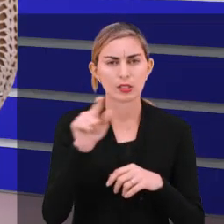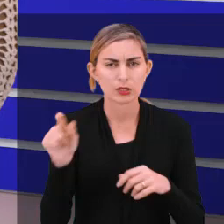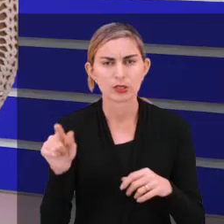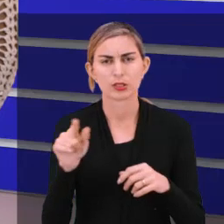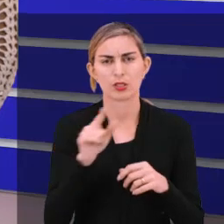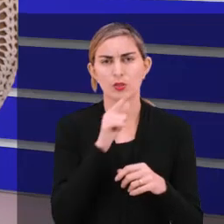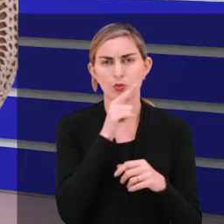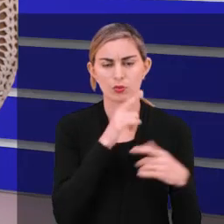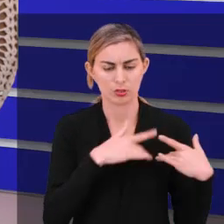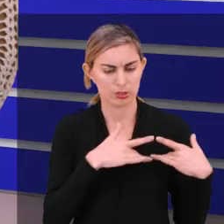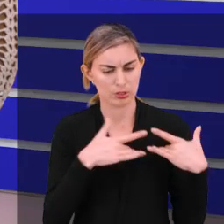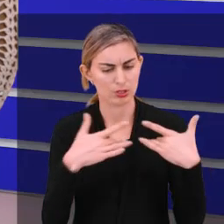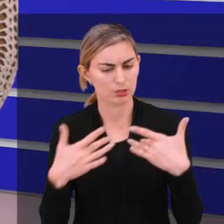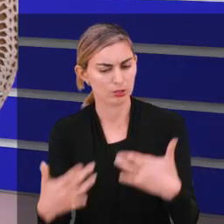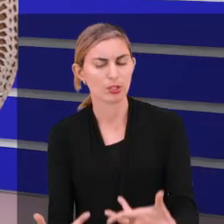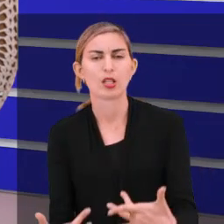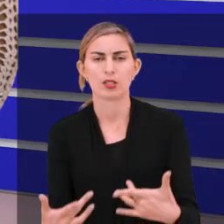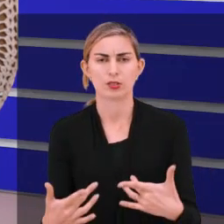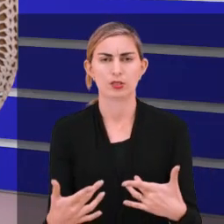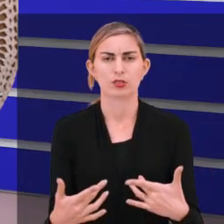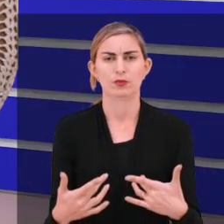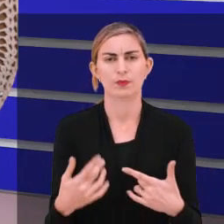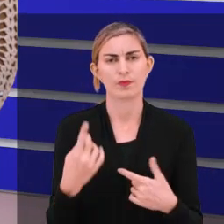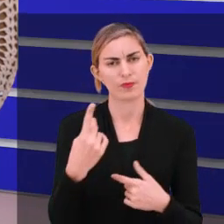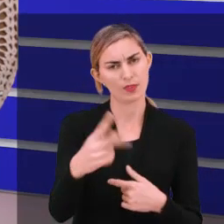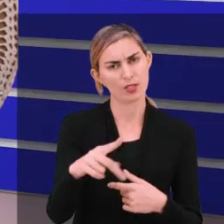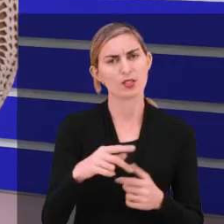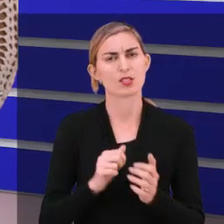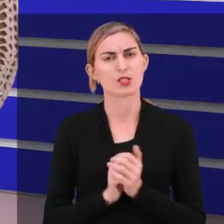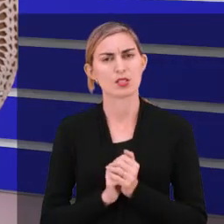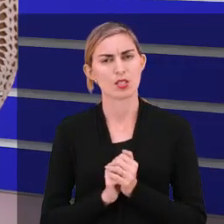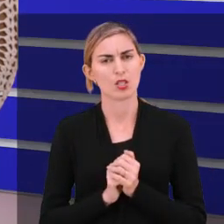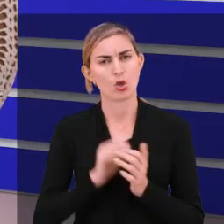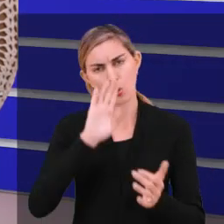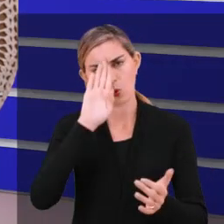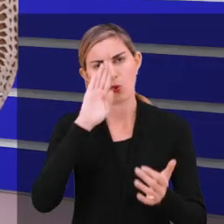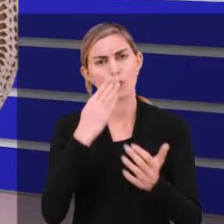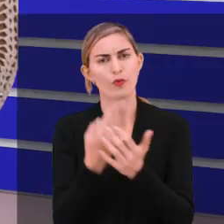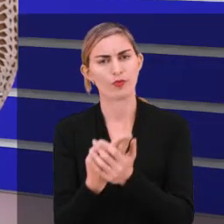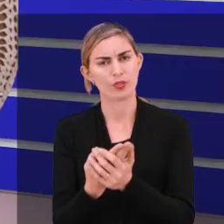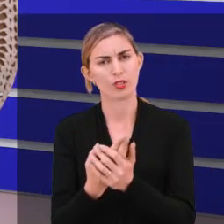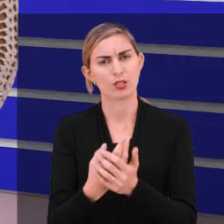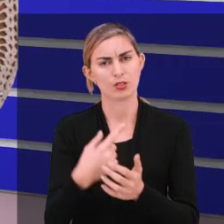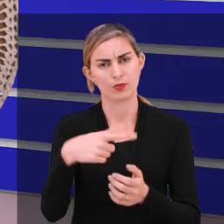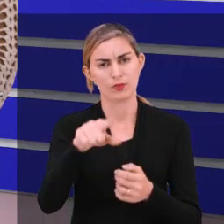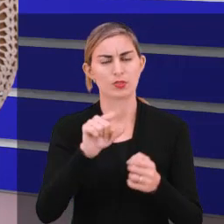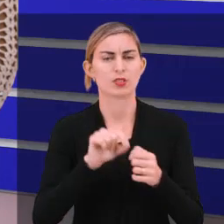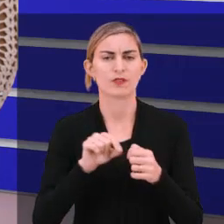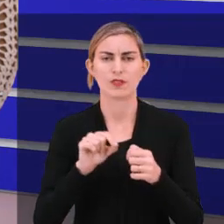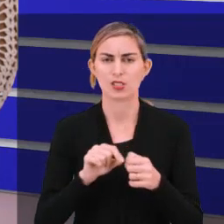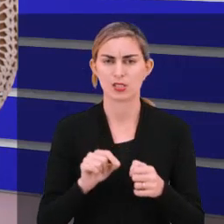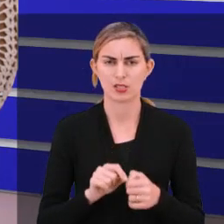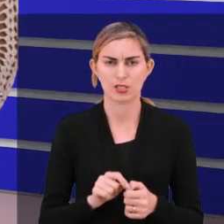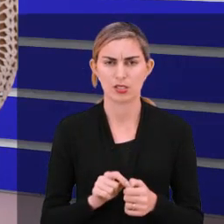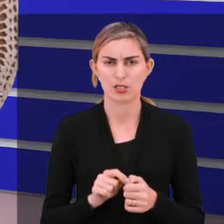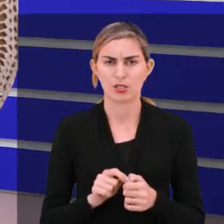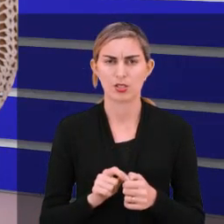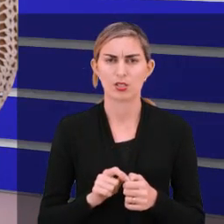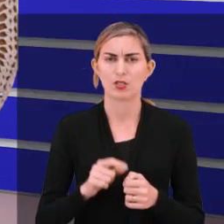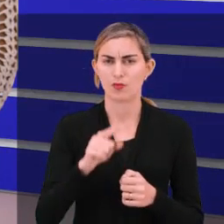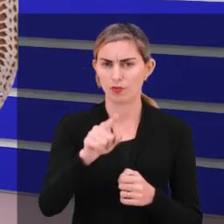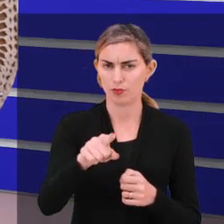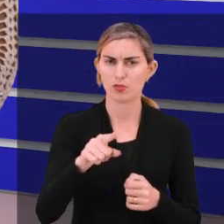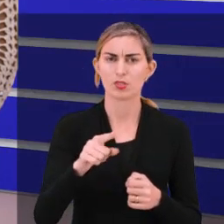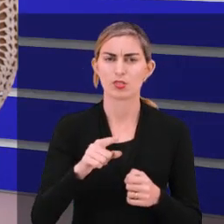tão dedicada assim. A senhora é muito confiante naquilo que a senhora tem que fazer.